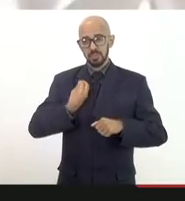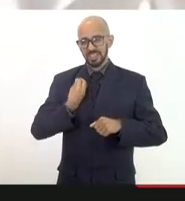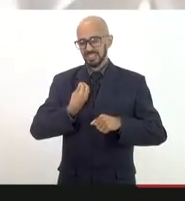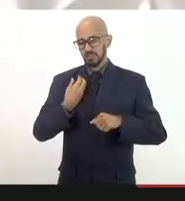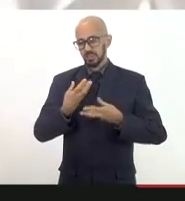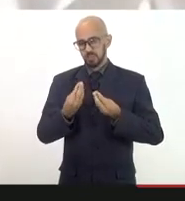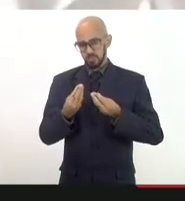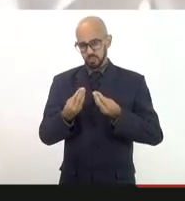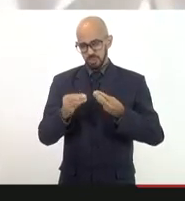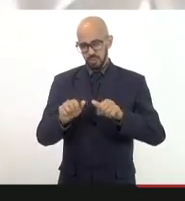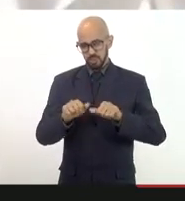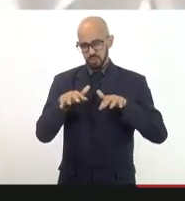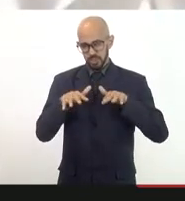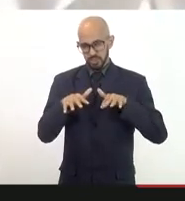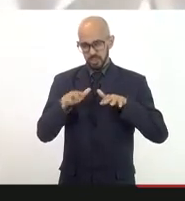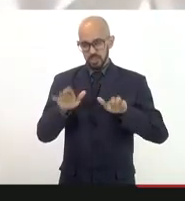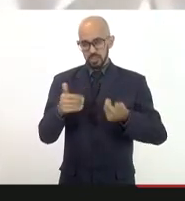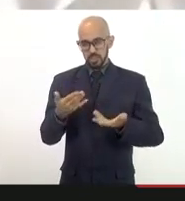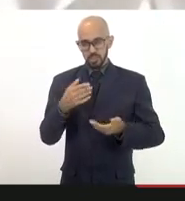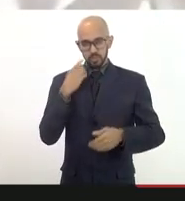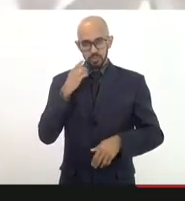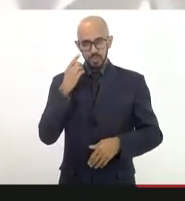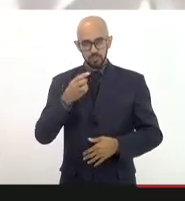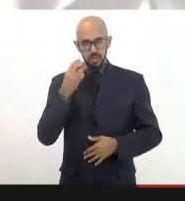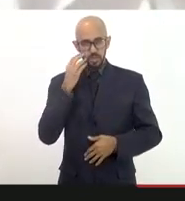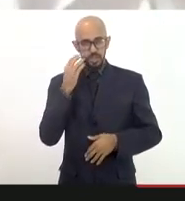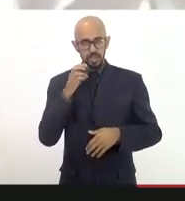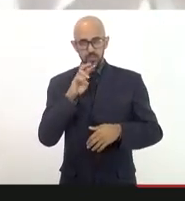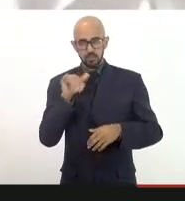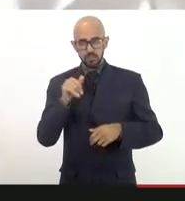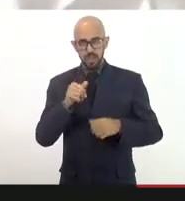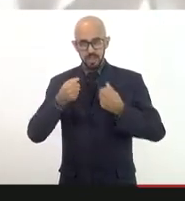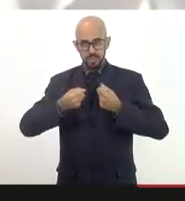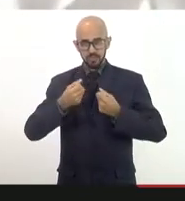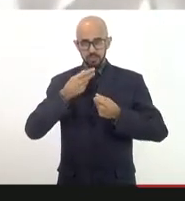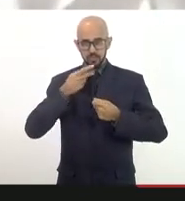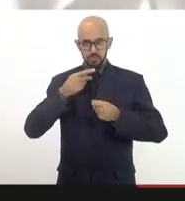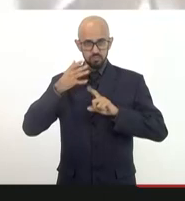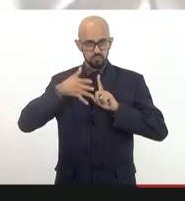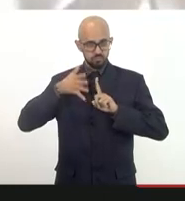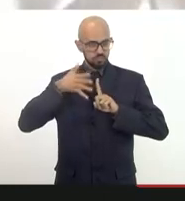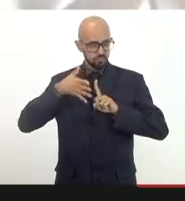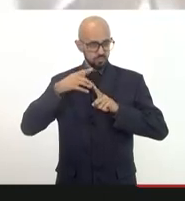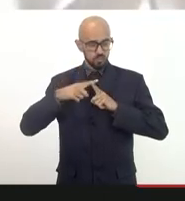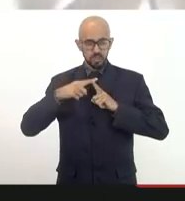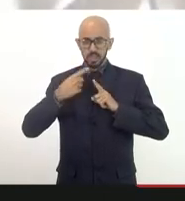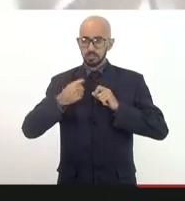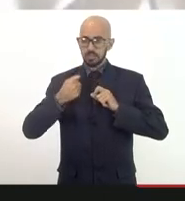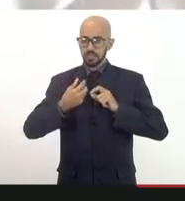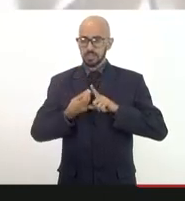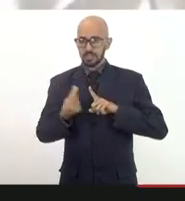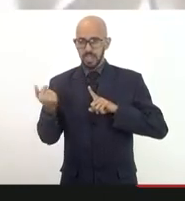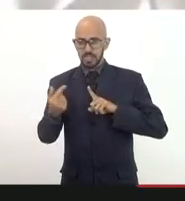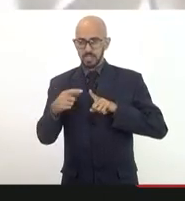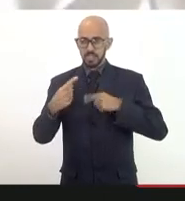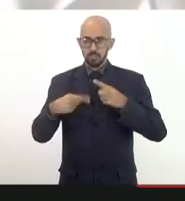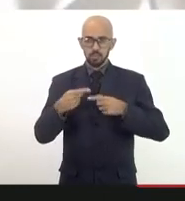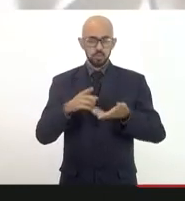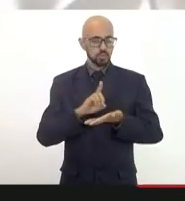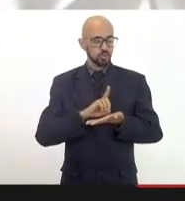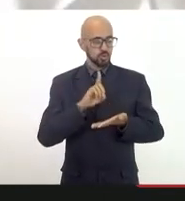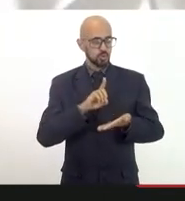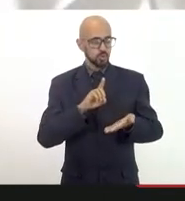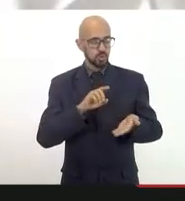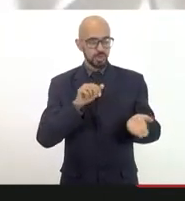deputado Valdec vai fazer uma manifestação para o que precisa se retirar e, em seguida, eu vou passar para a doutora